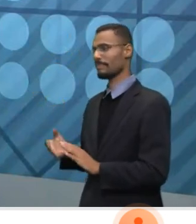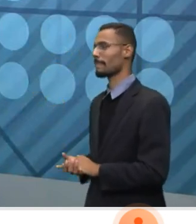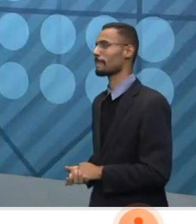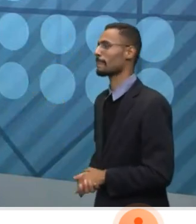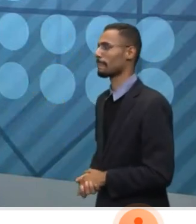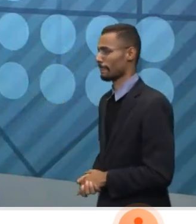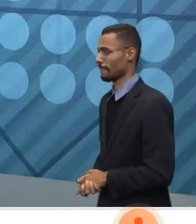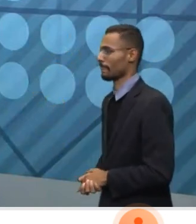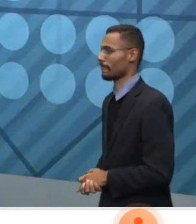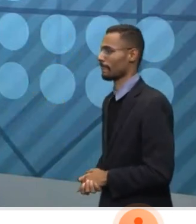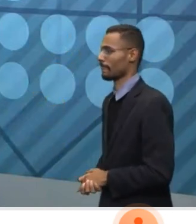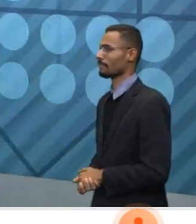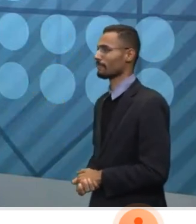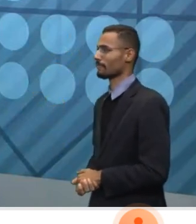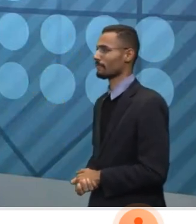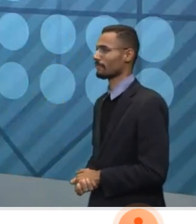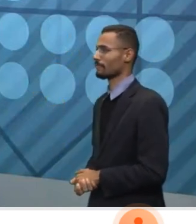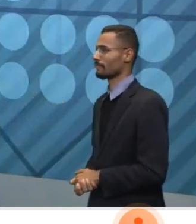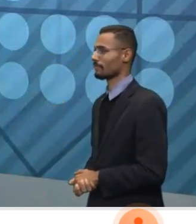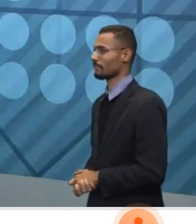né, nome, aí soletra,